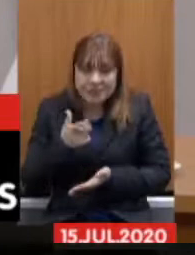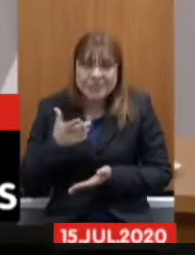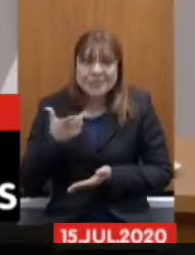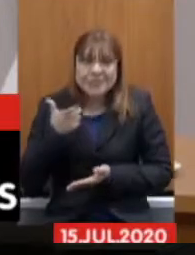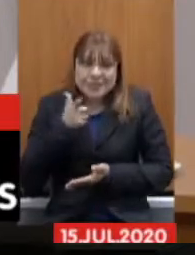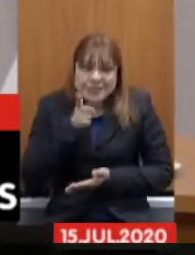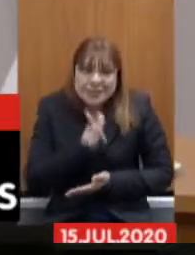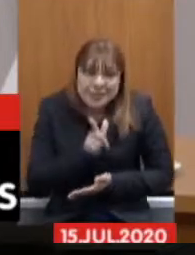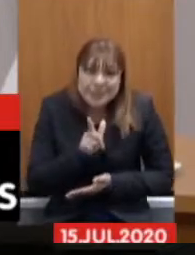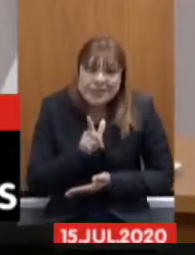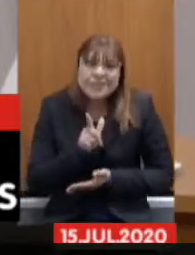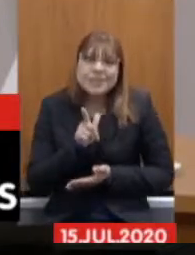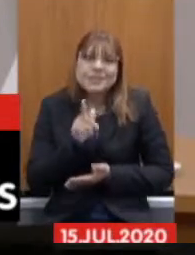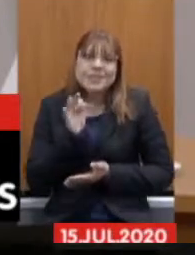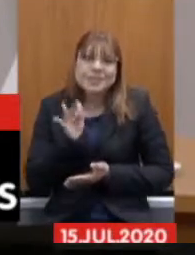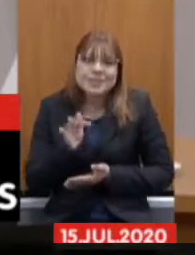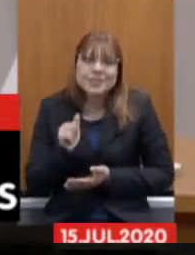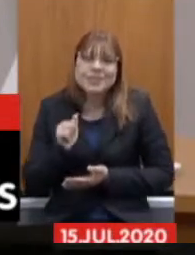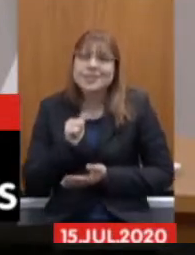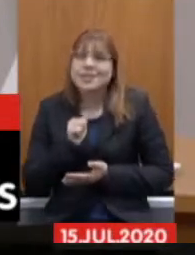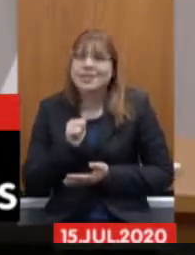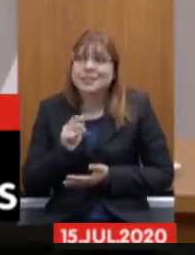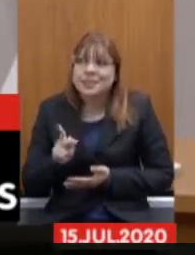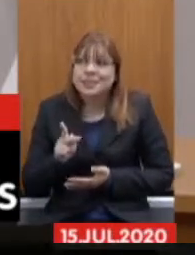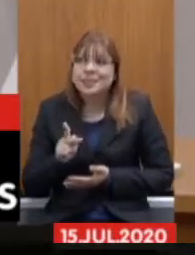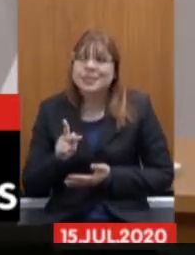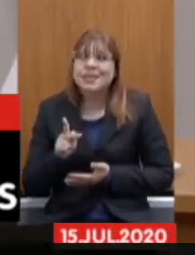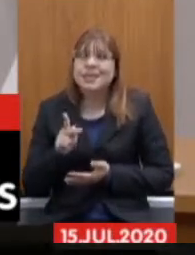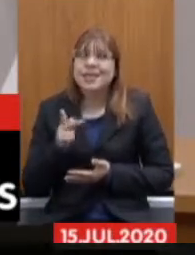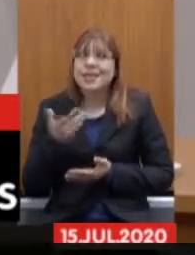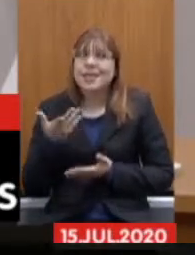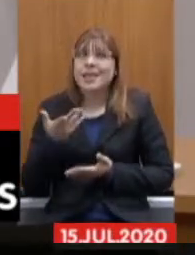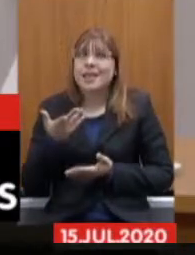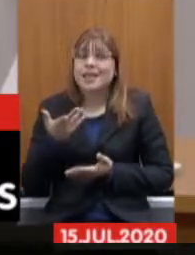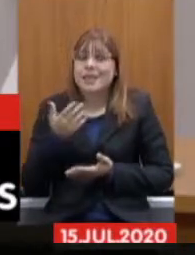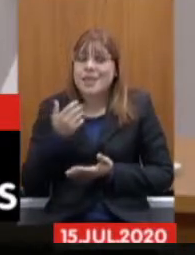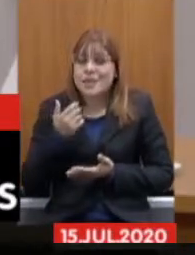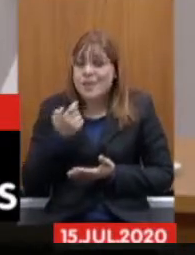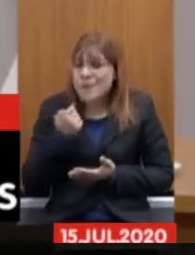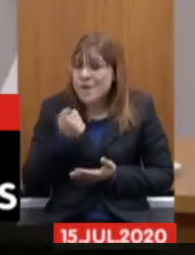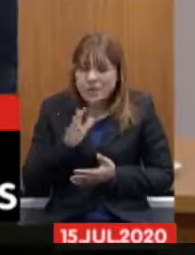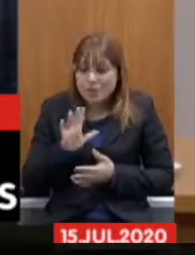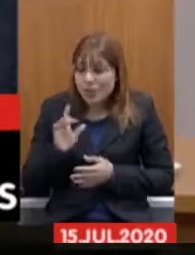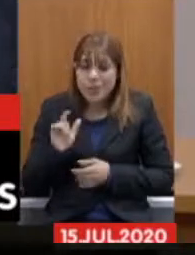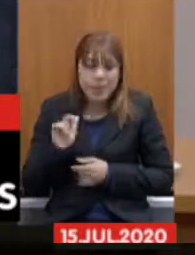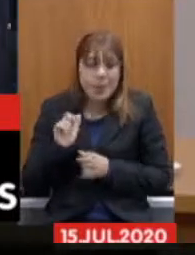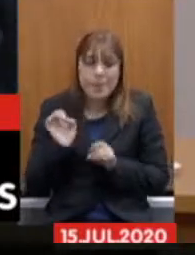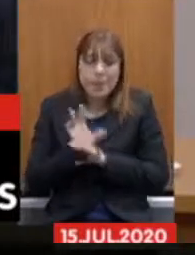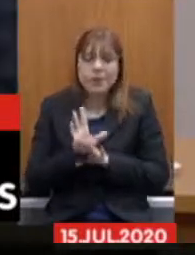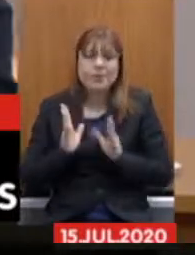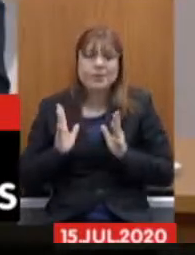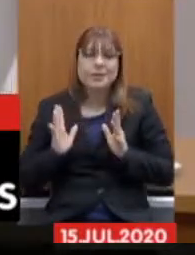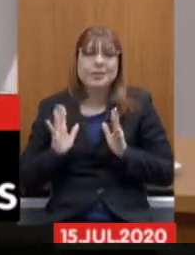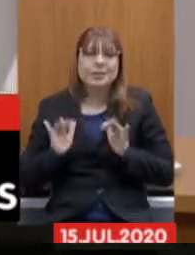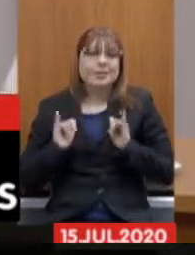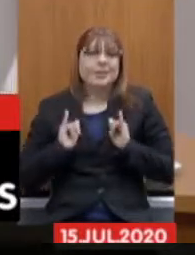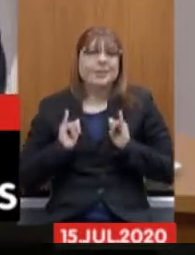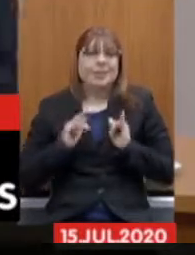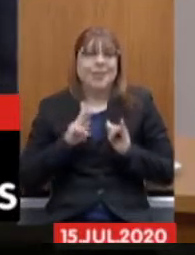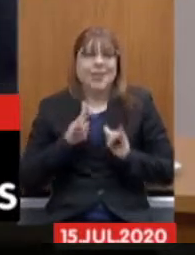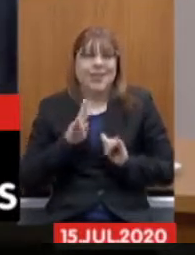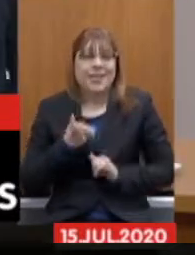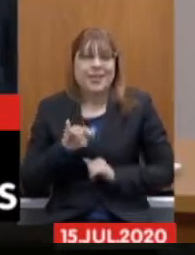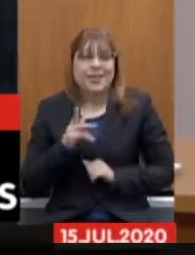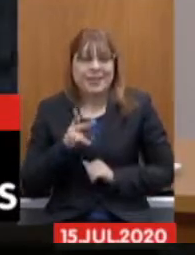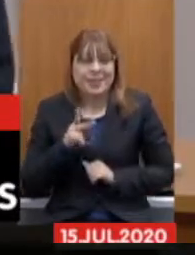minutos quando o cidadão já está como diz aposentando a caneta se ver na obrigatoriedade